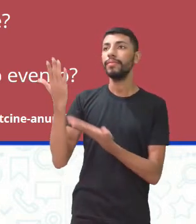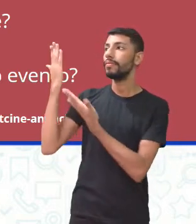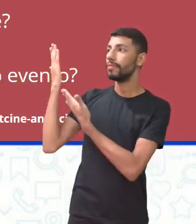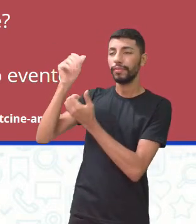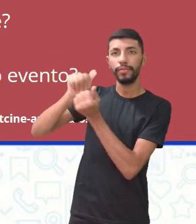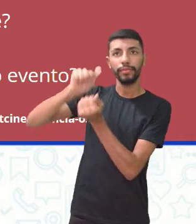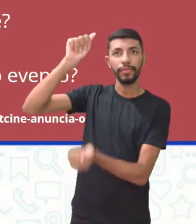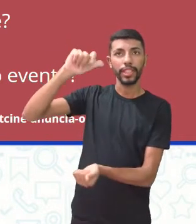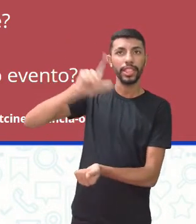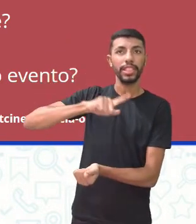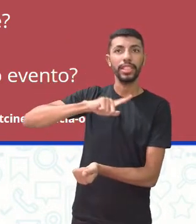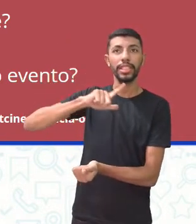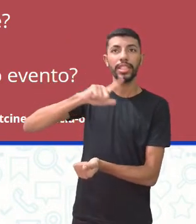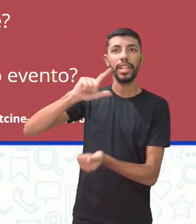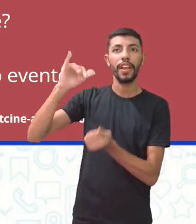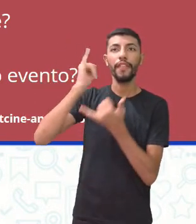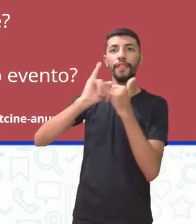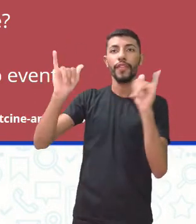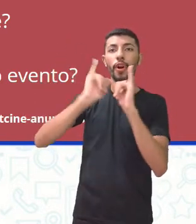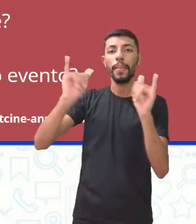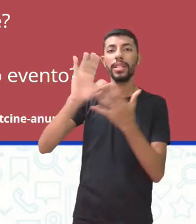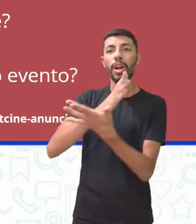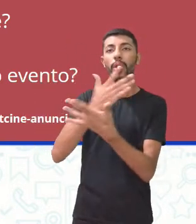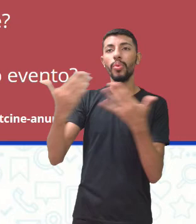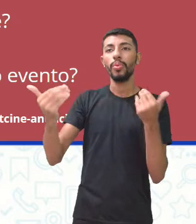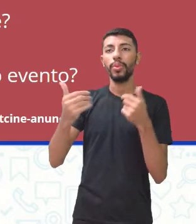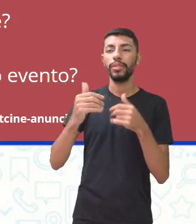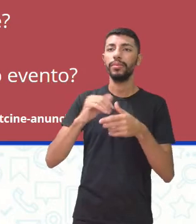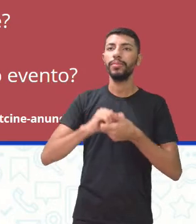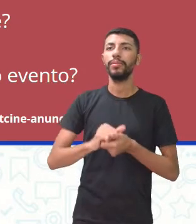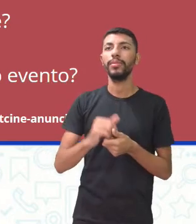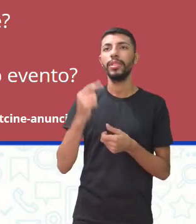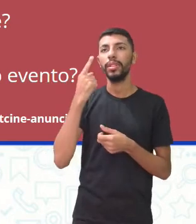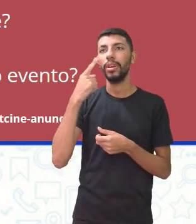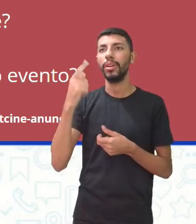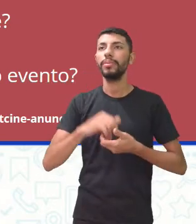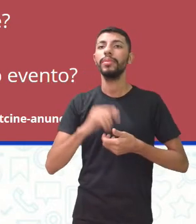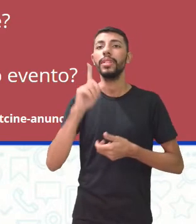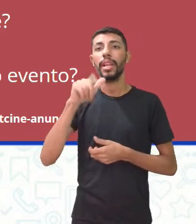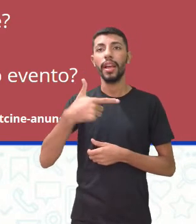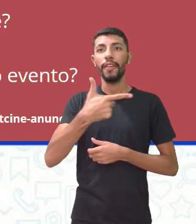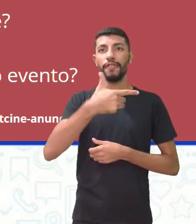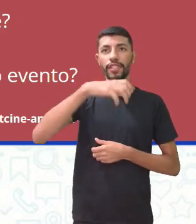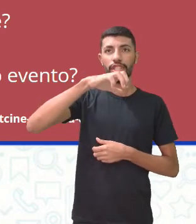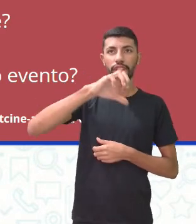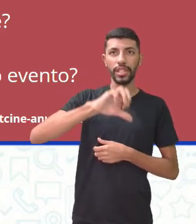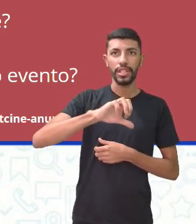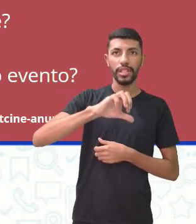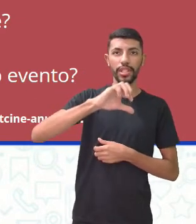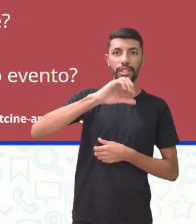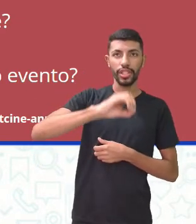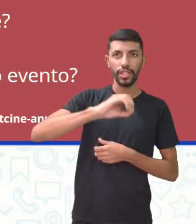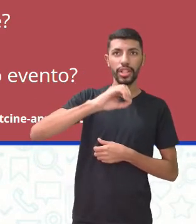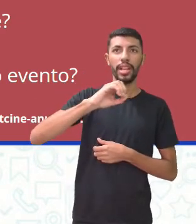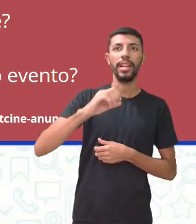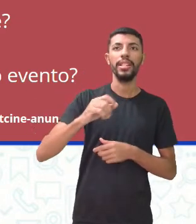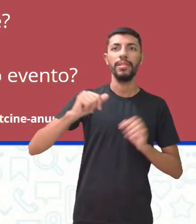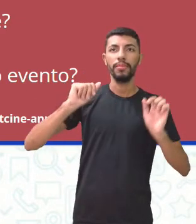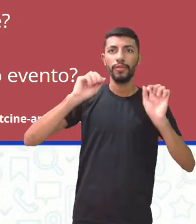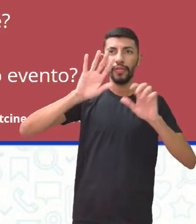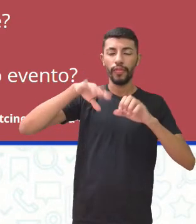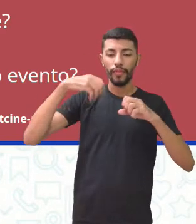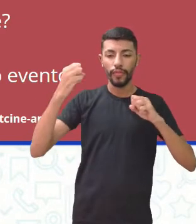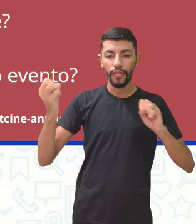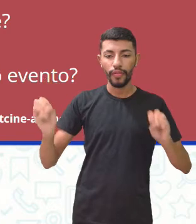algumas informações. Por exemplo, é o 20º Festival de Curtas de Pernambuco, FECINE Cinema São Luís.